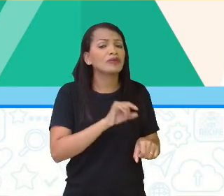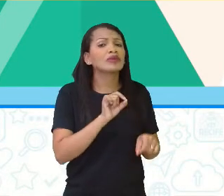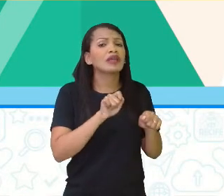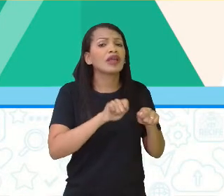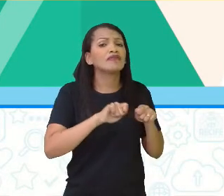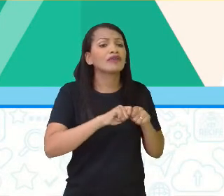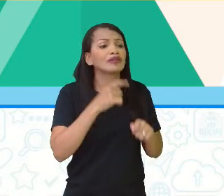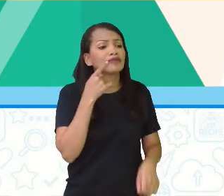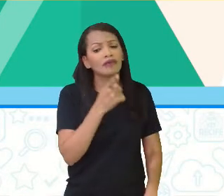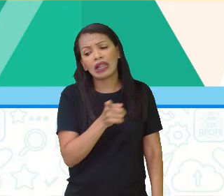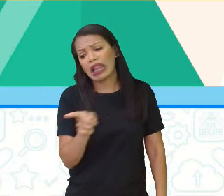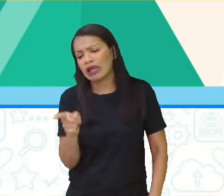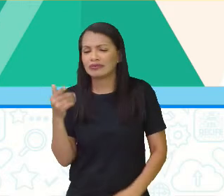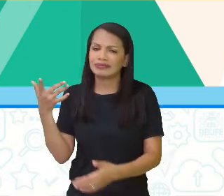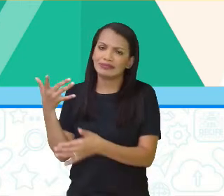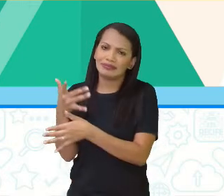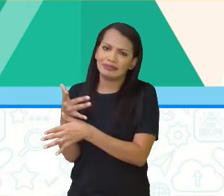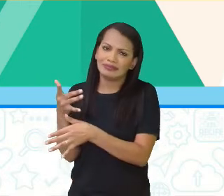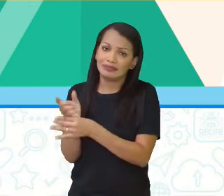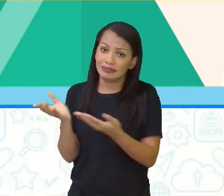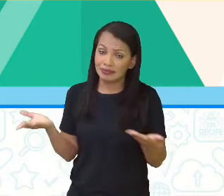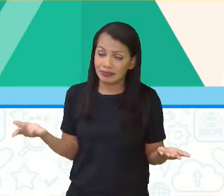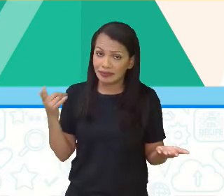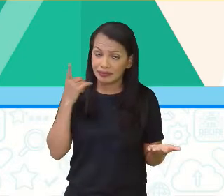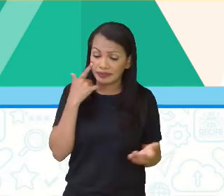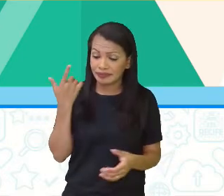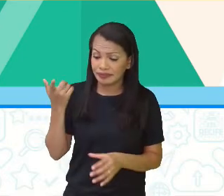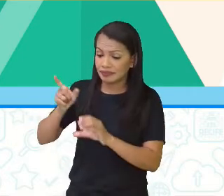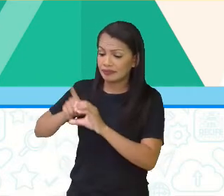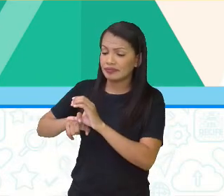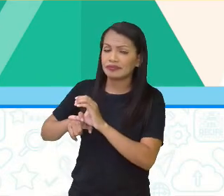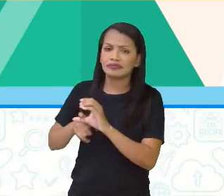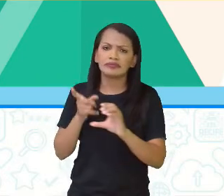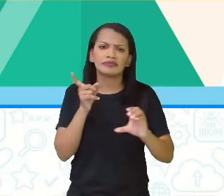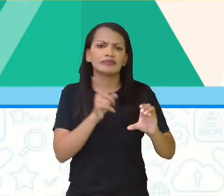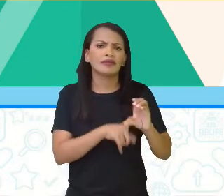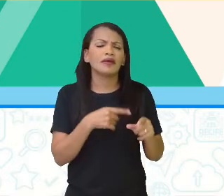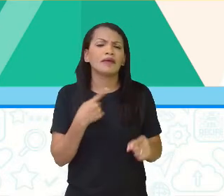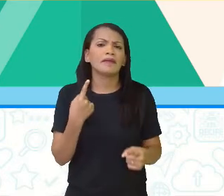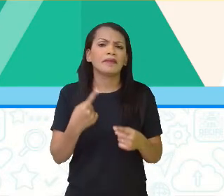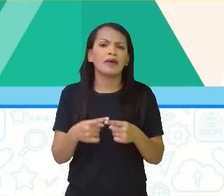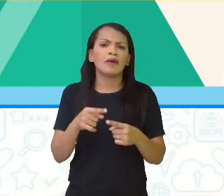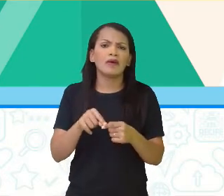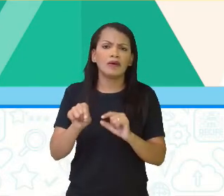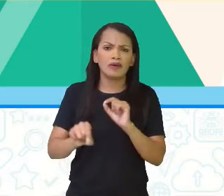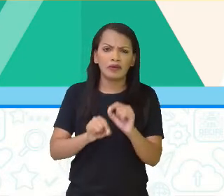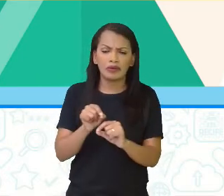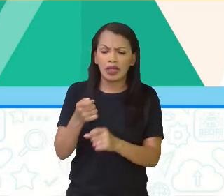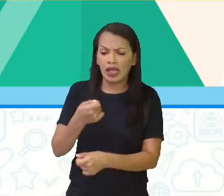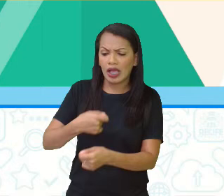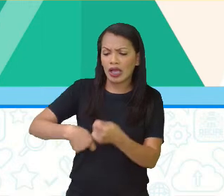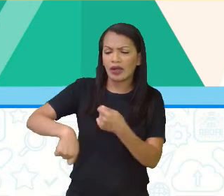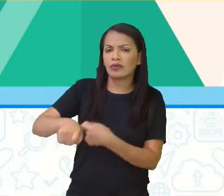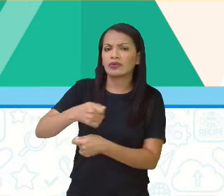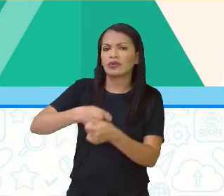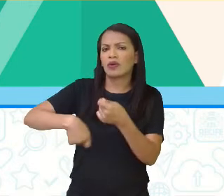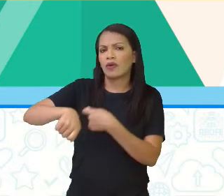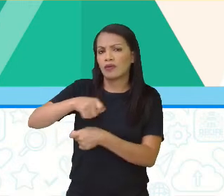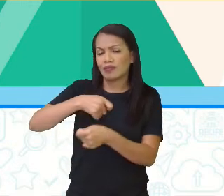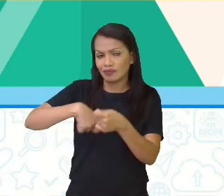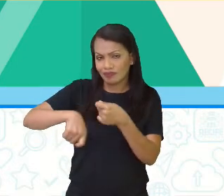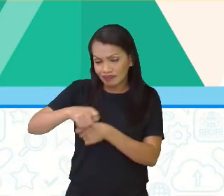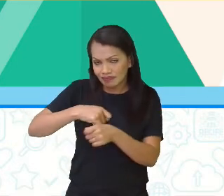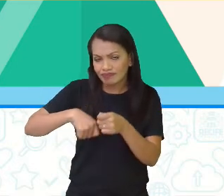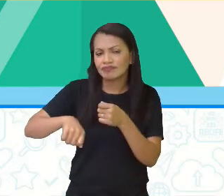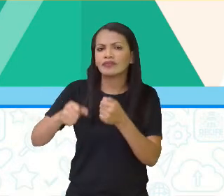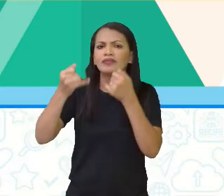A interdependência entre o espaço rural e urbano ocorre com relação às atividades econômicas, lembra da economia que eu falei lá